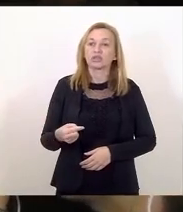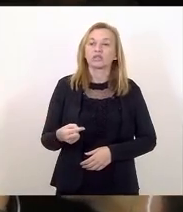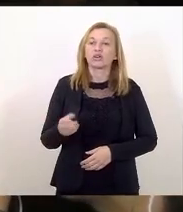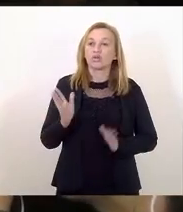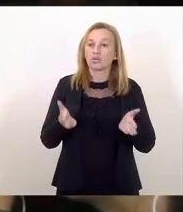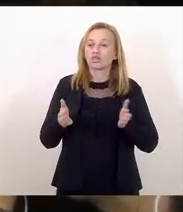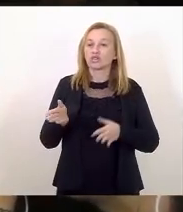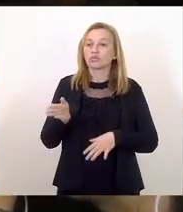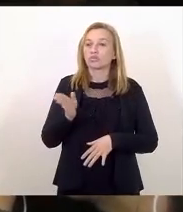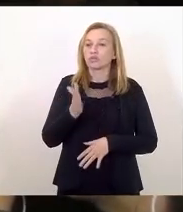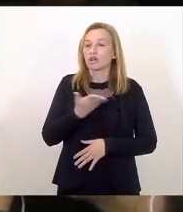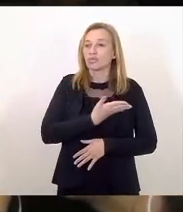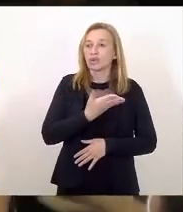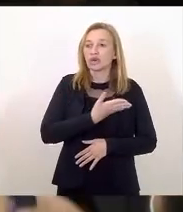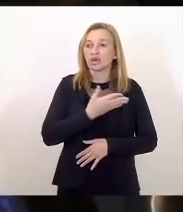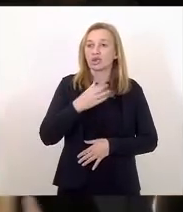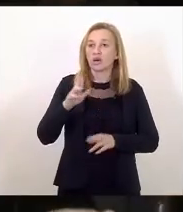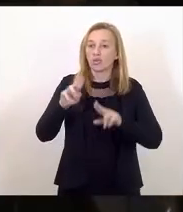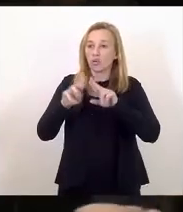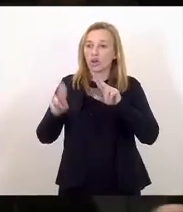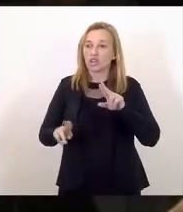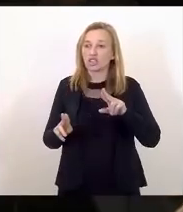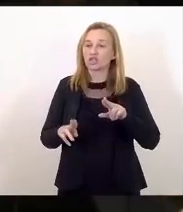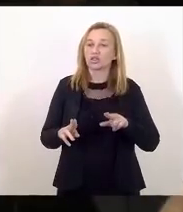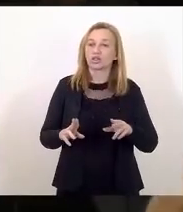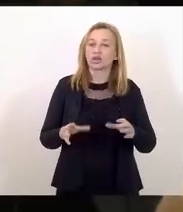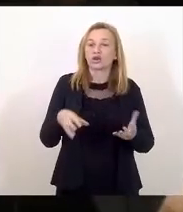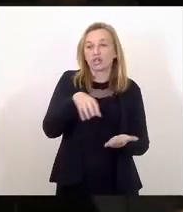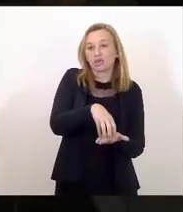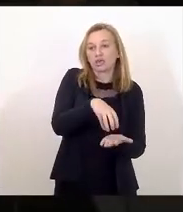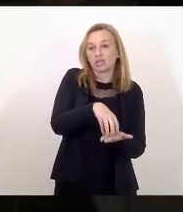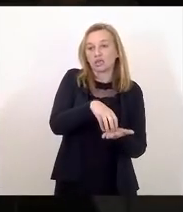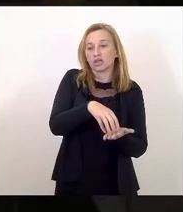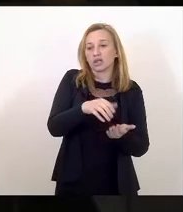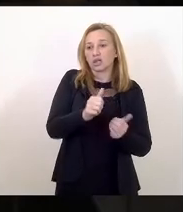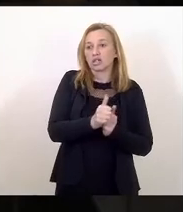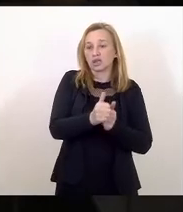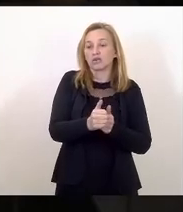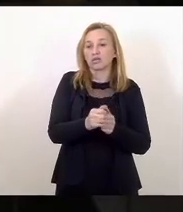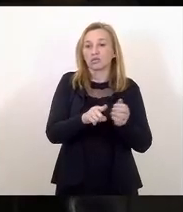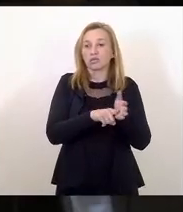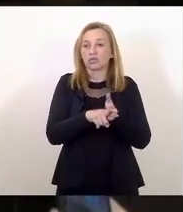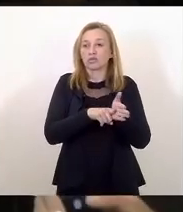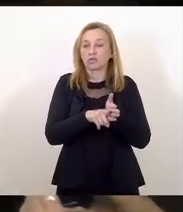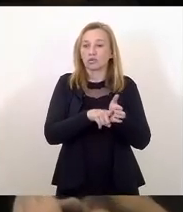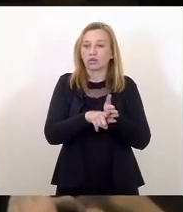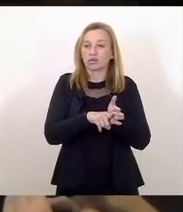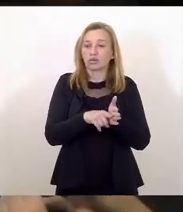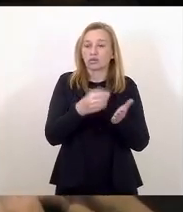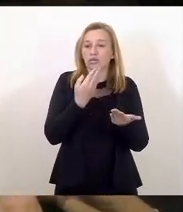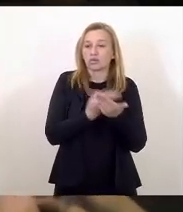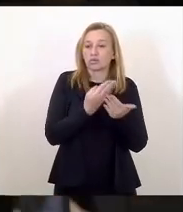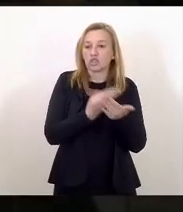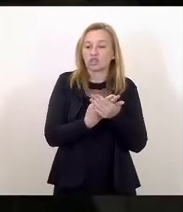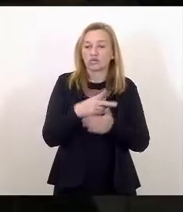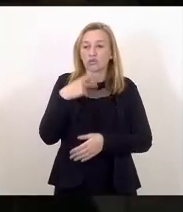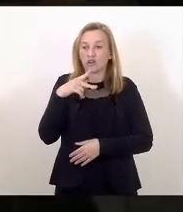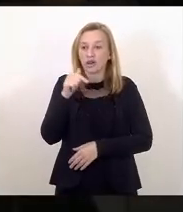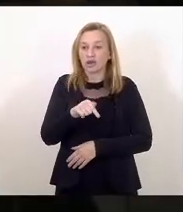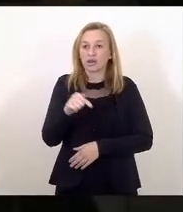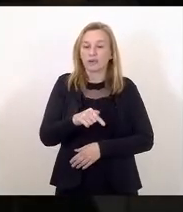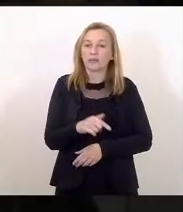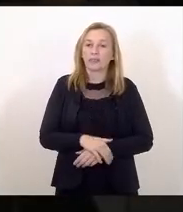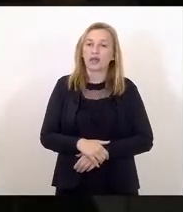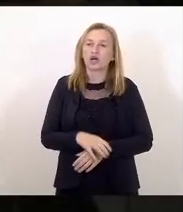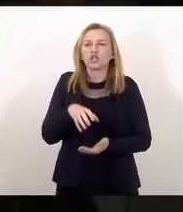UERJ, ela dirige o núcleo de pesquisa que eu vou aqui mencionar textualmente, o